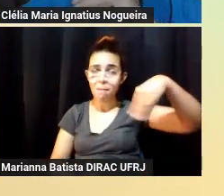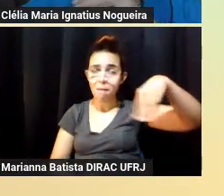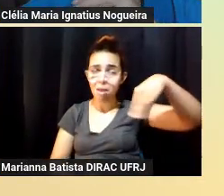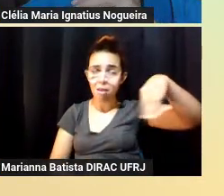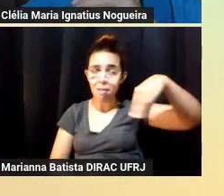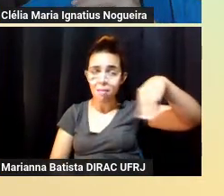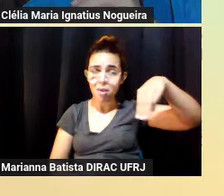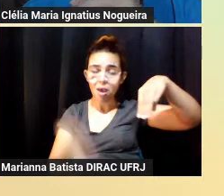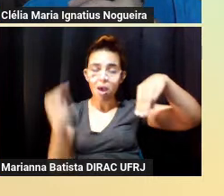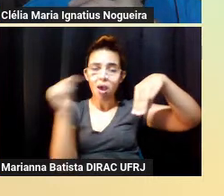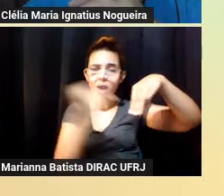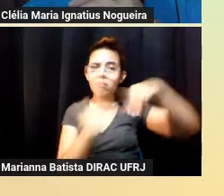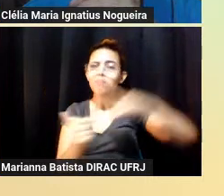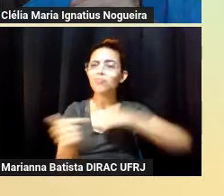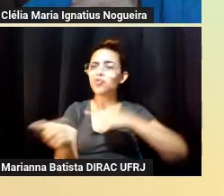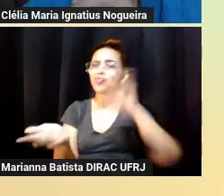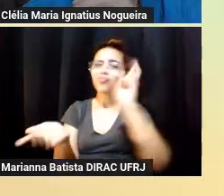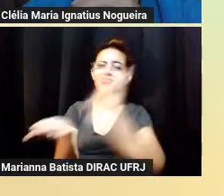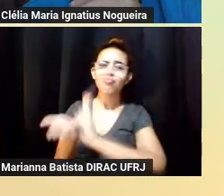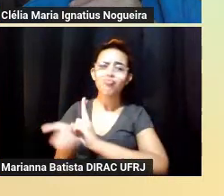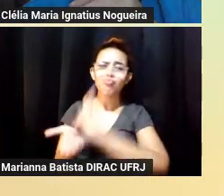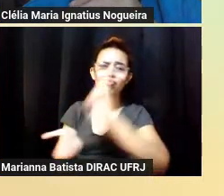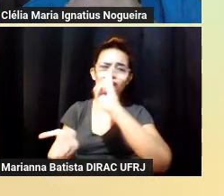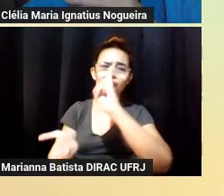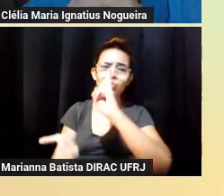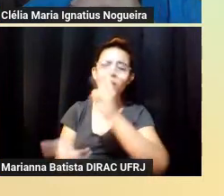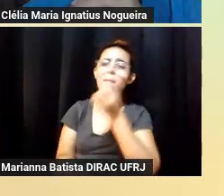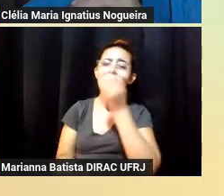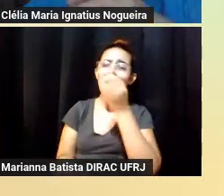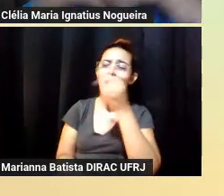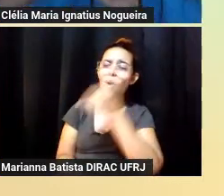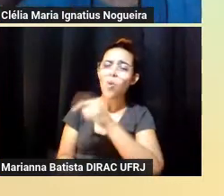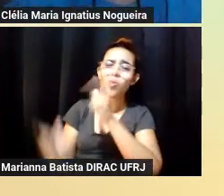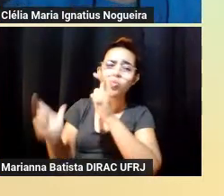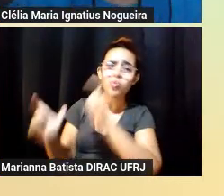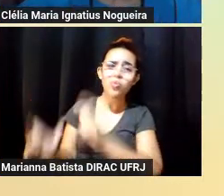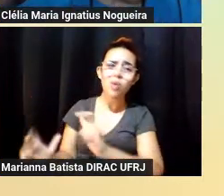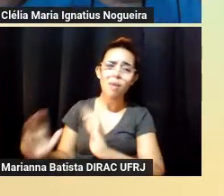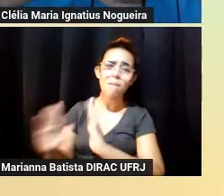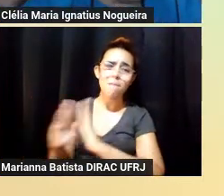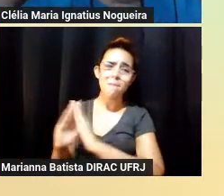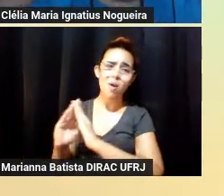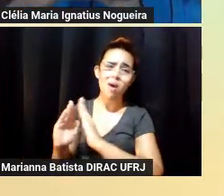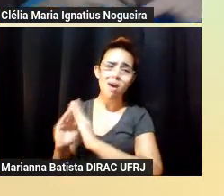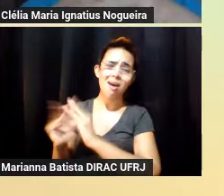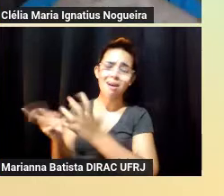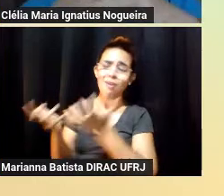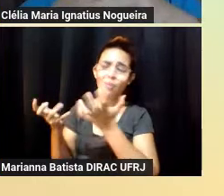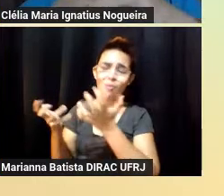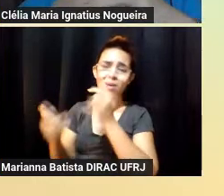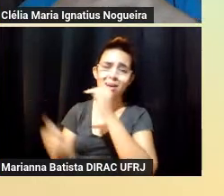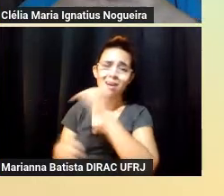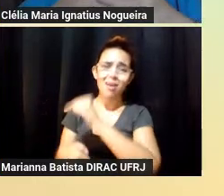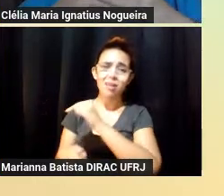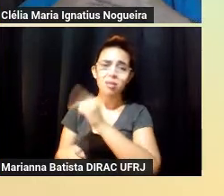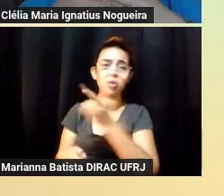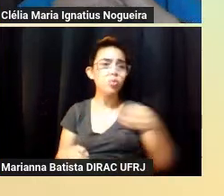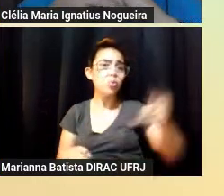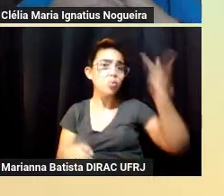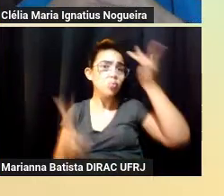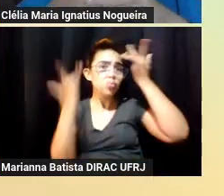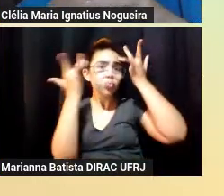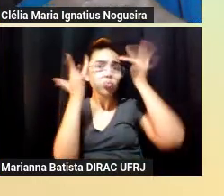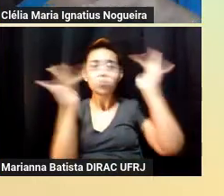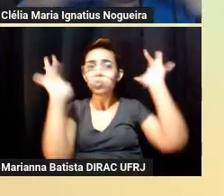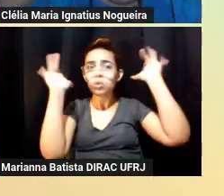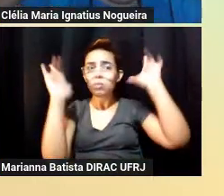bom lugar para a gente morar. Vamos morar em Maringá. Ele falou, mas a gente nem sabe onde é Maringá. E aí, quando